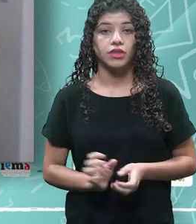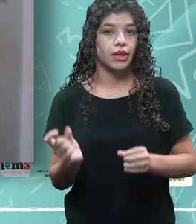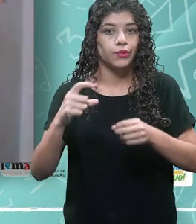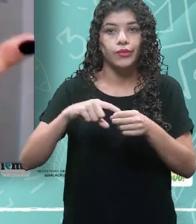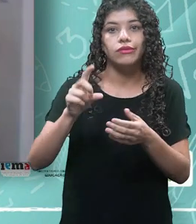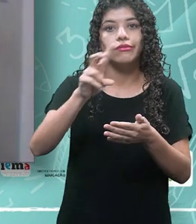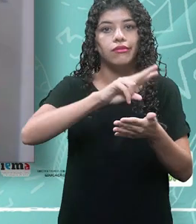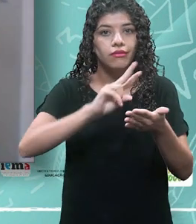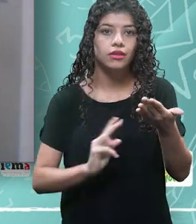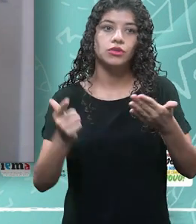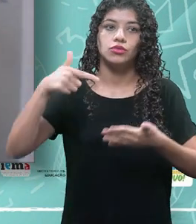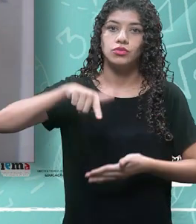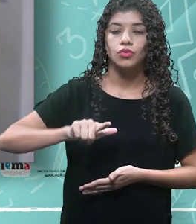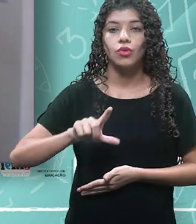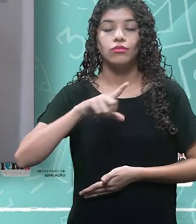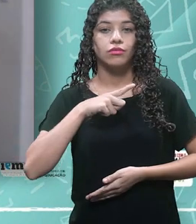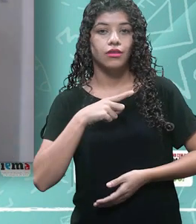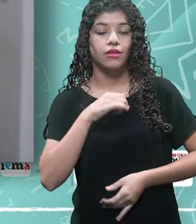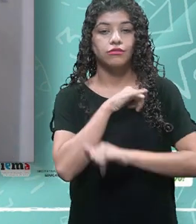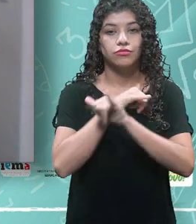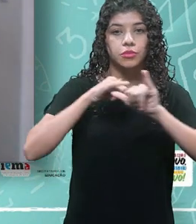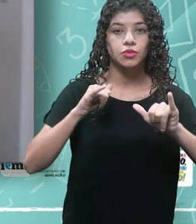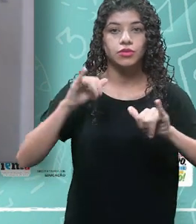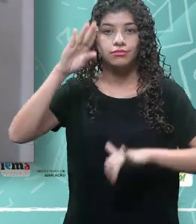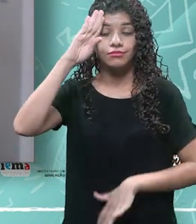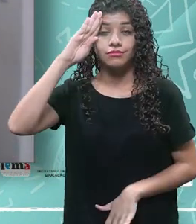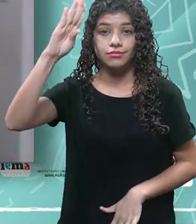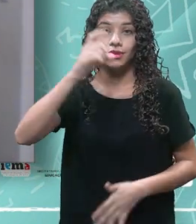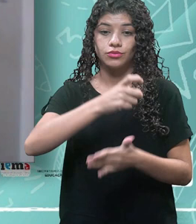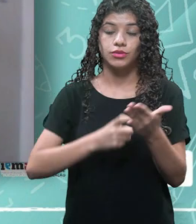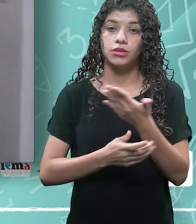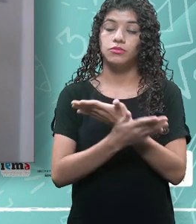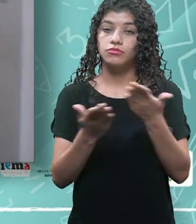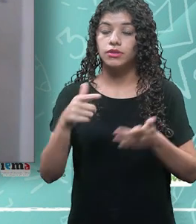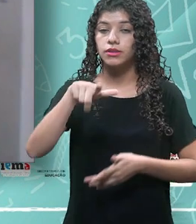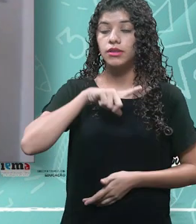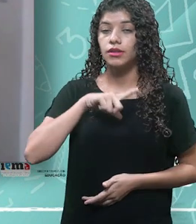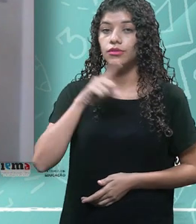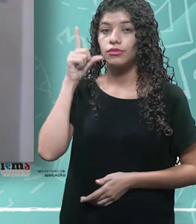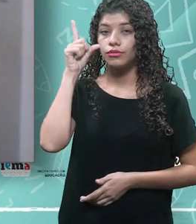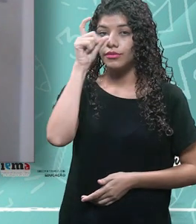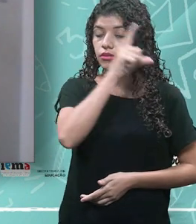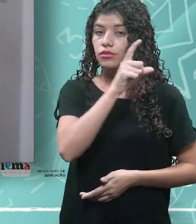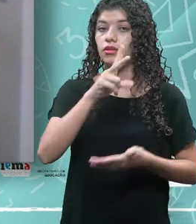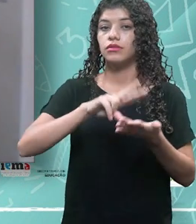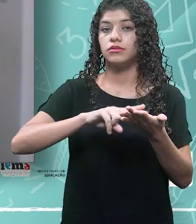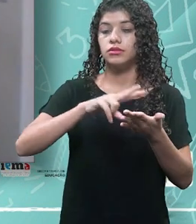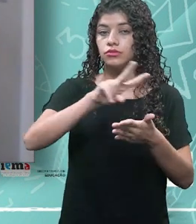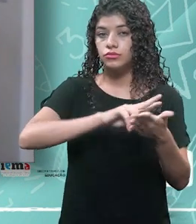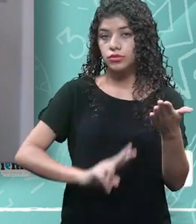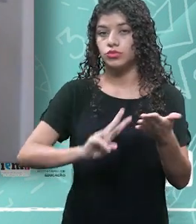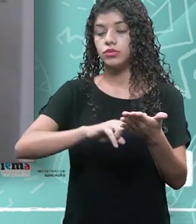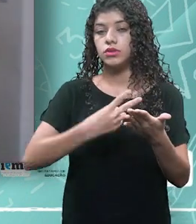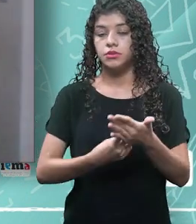e não volta para ler o texto de novo para tirar as informações principais então para você que tem dificuldade em leitura e